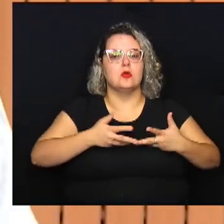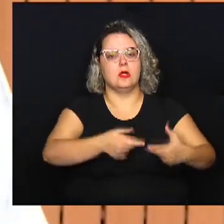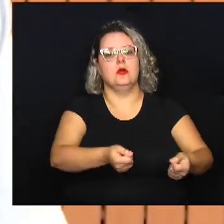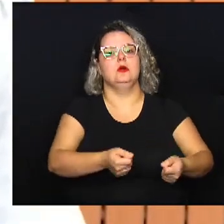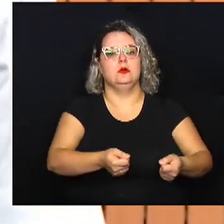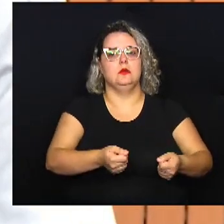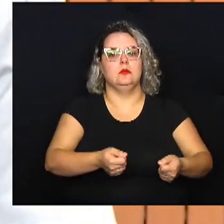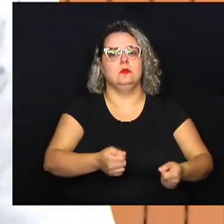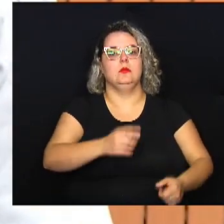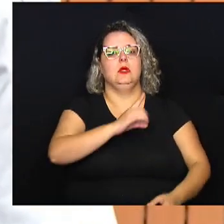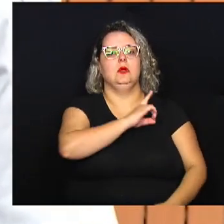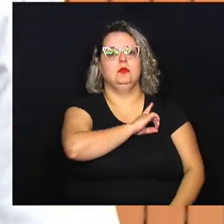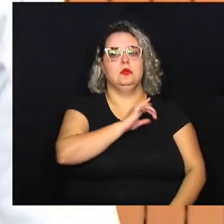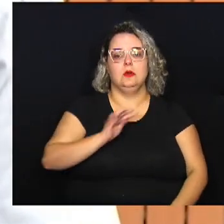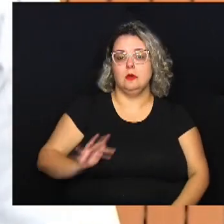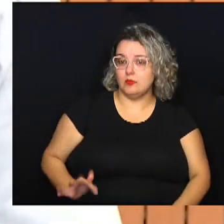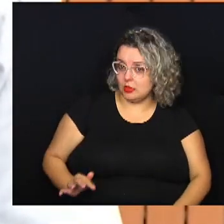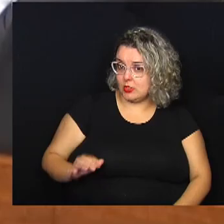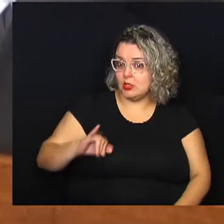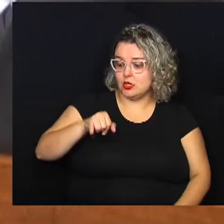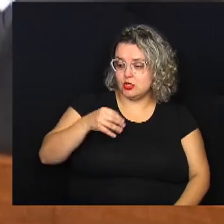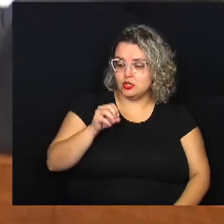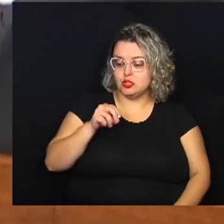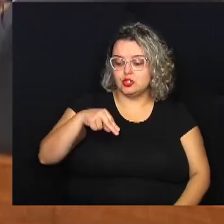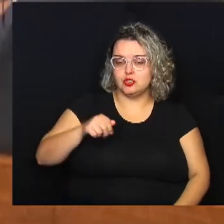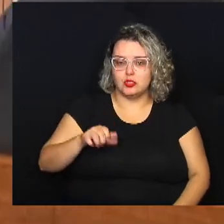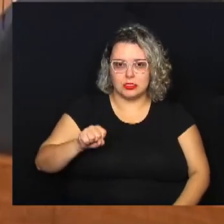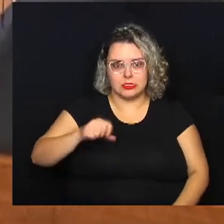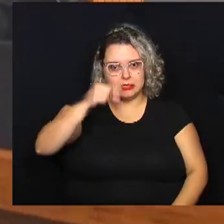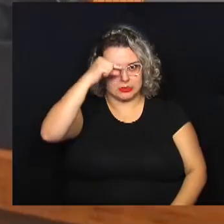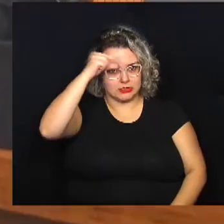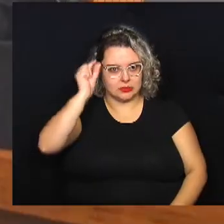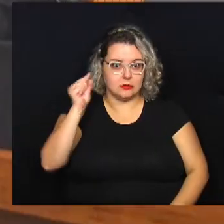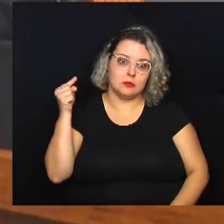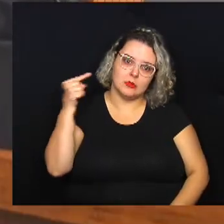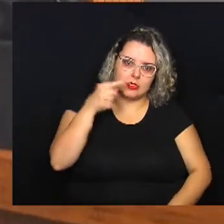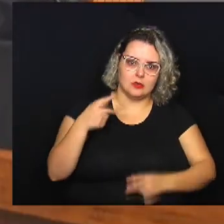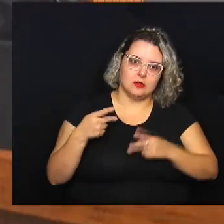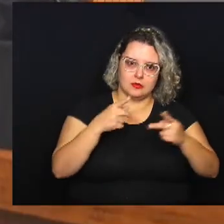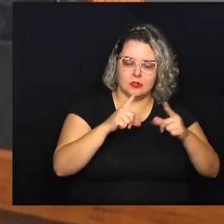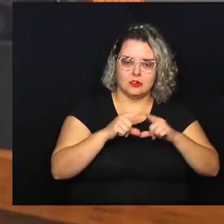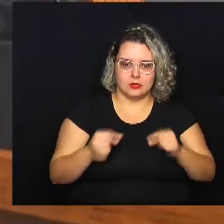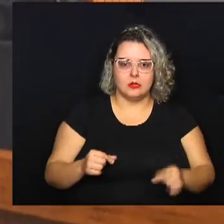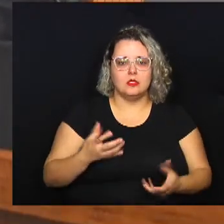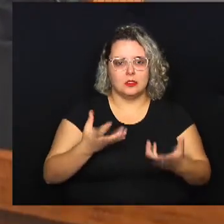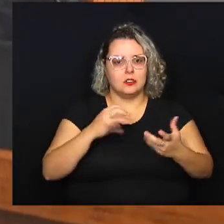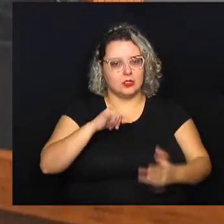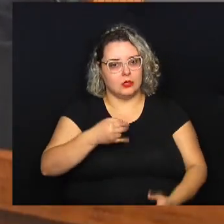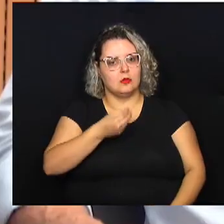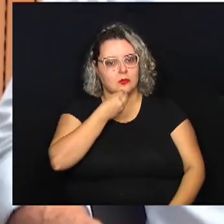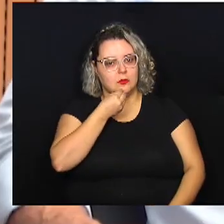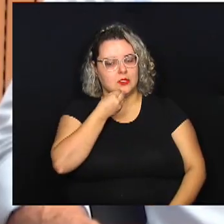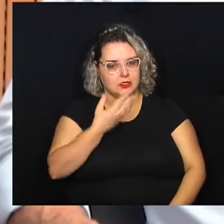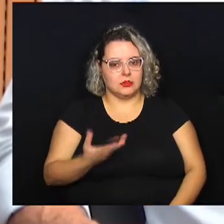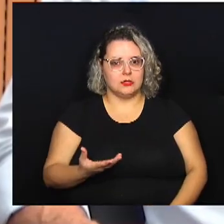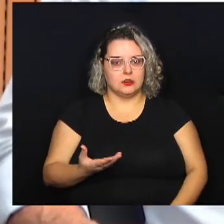pelo deputado federal Jonas Donizete para ir a Brasília. Gostaria também de aproveitar a oportunidade e agradecer o convite